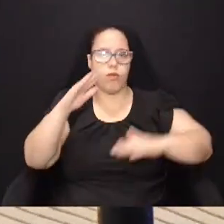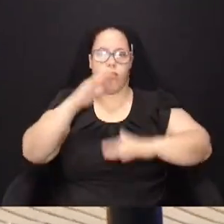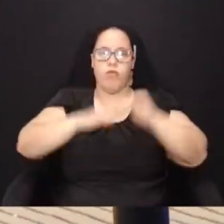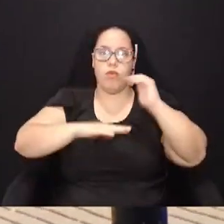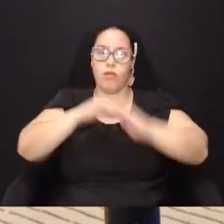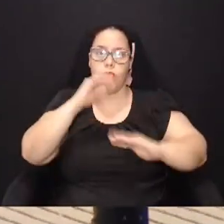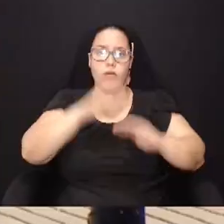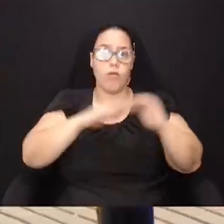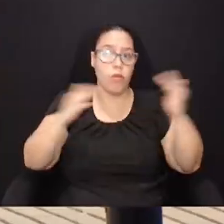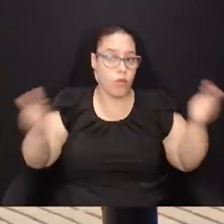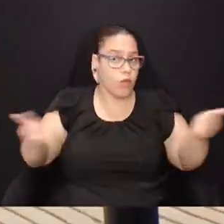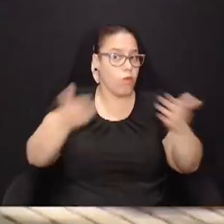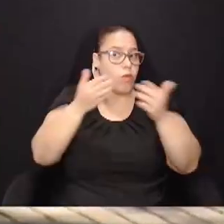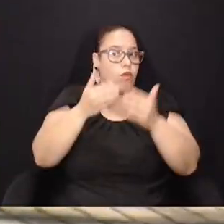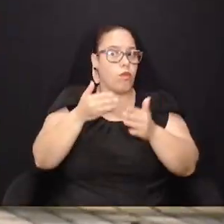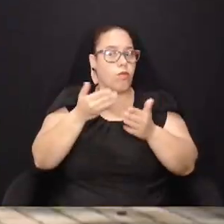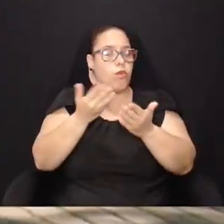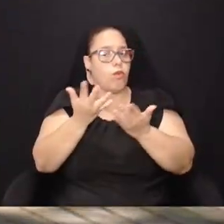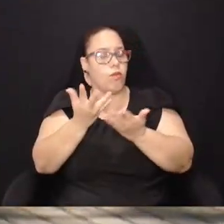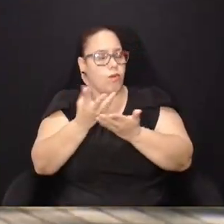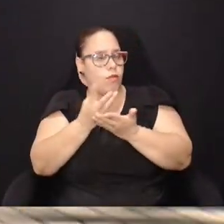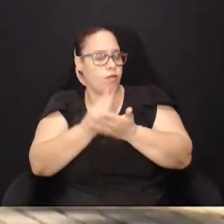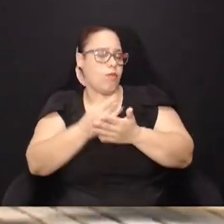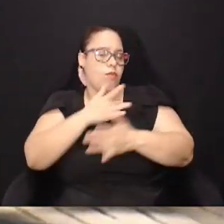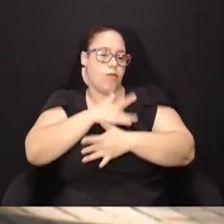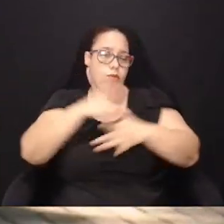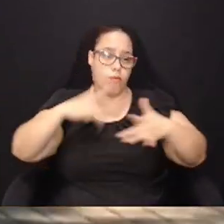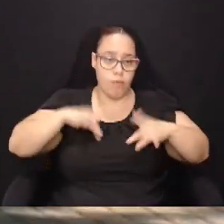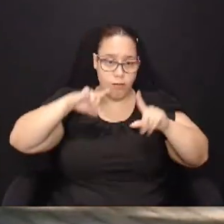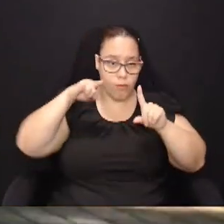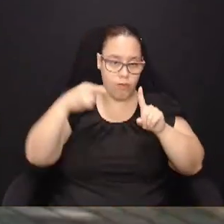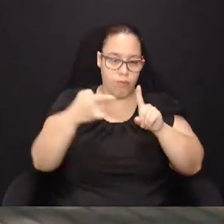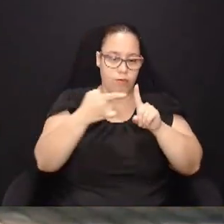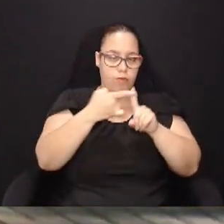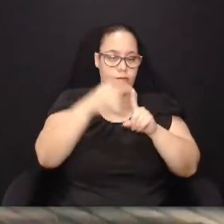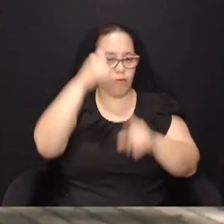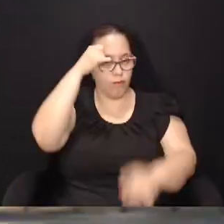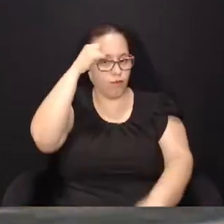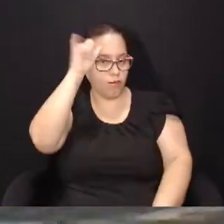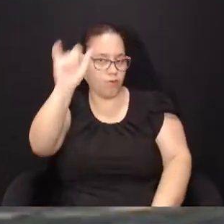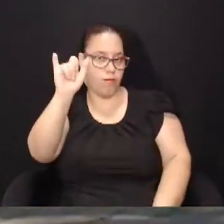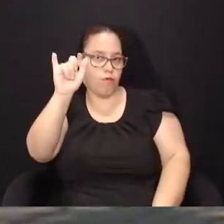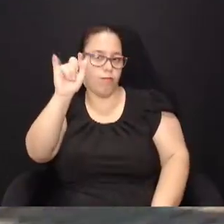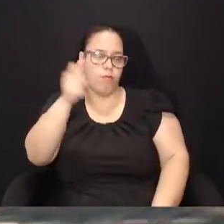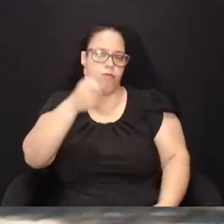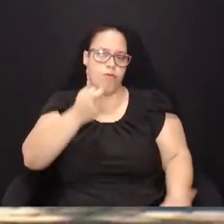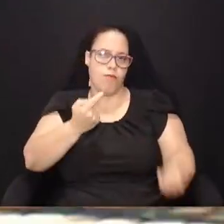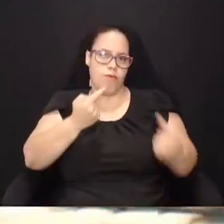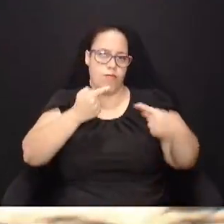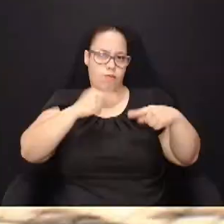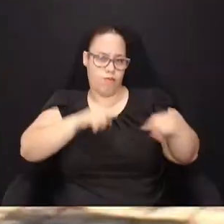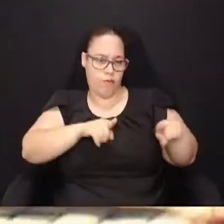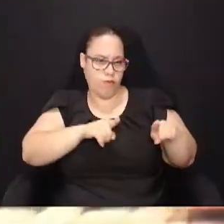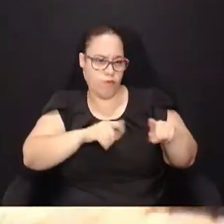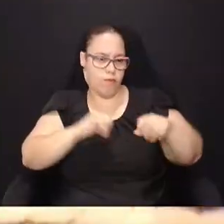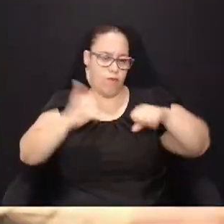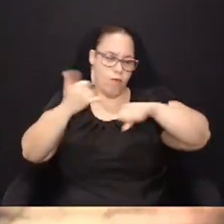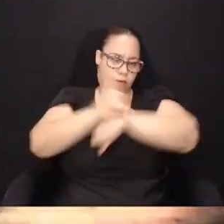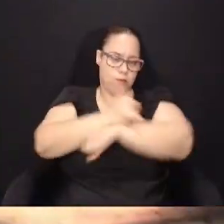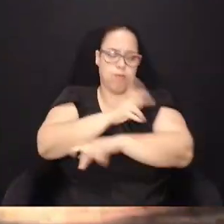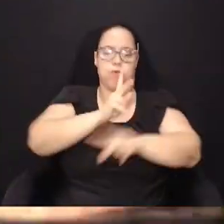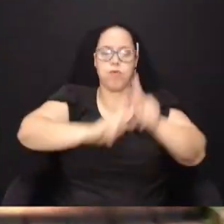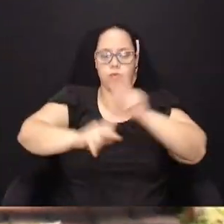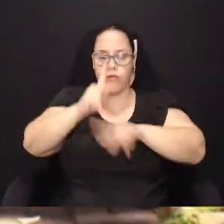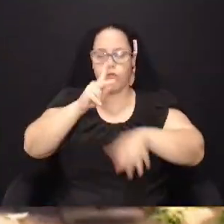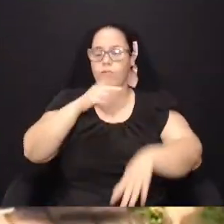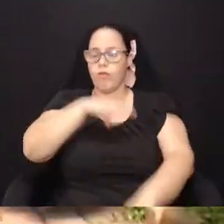promover hábitos saudáveis com o objetivo de prevenir e combater a obesidade na população do